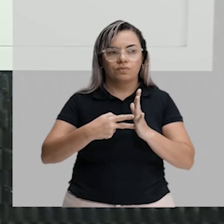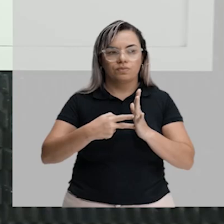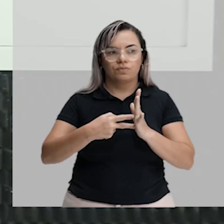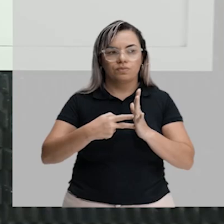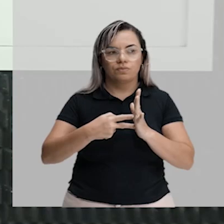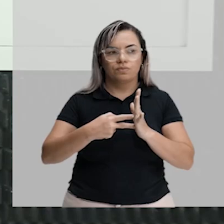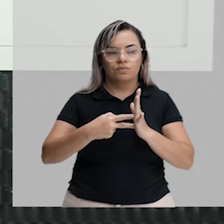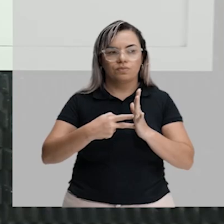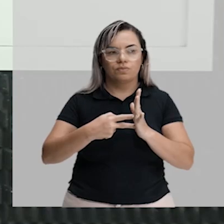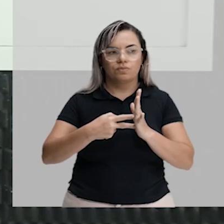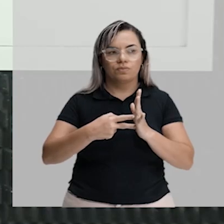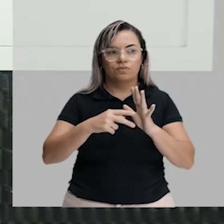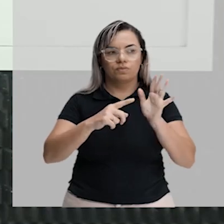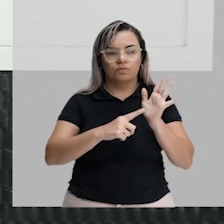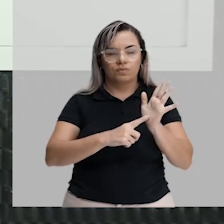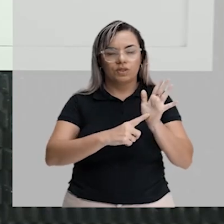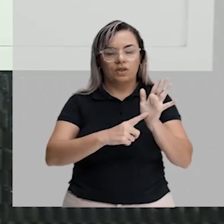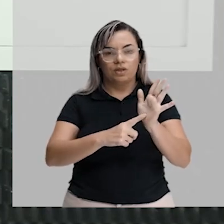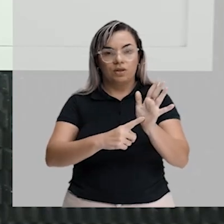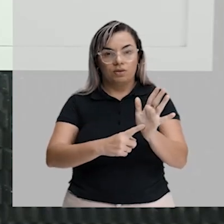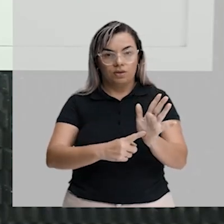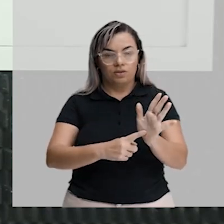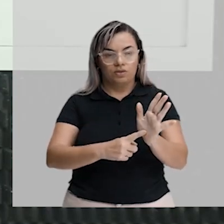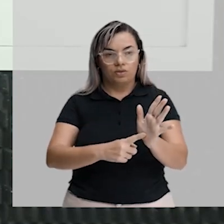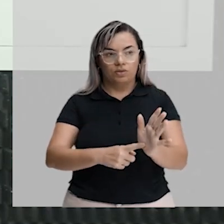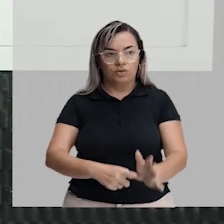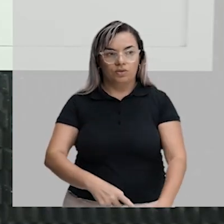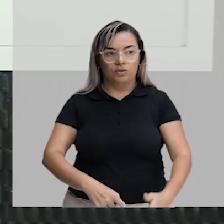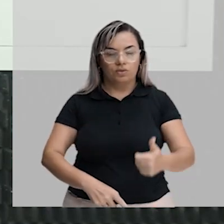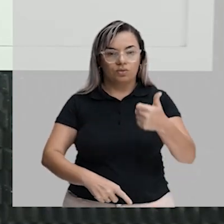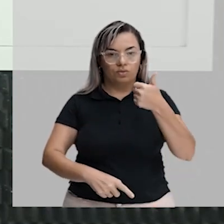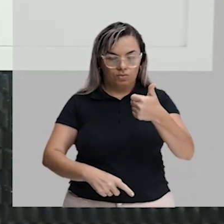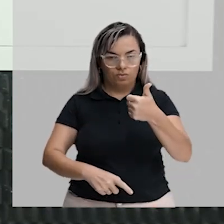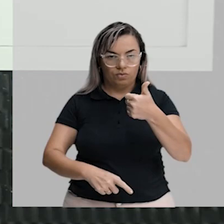1 é raiz